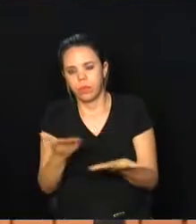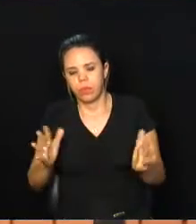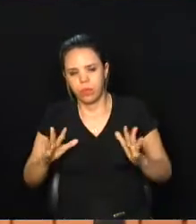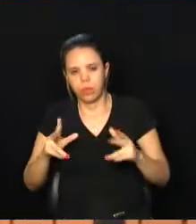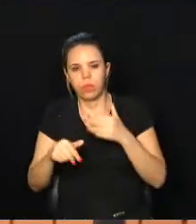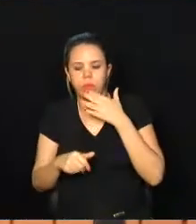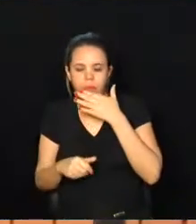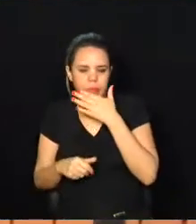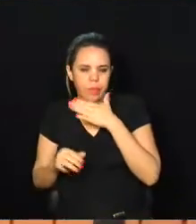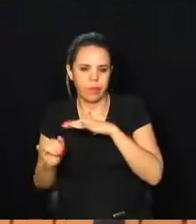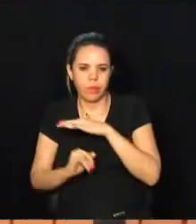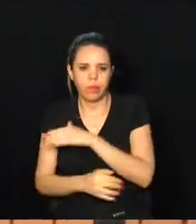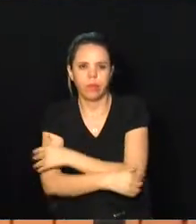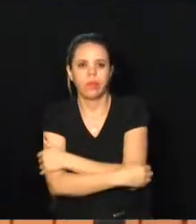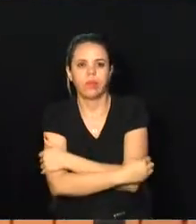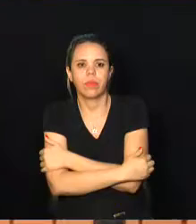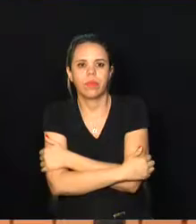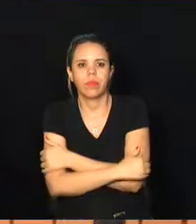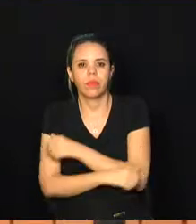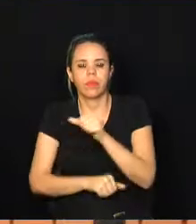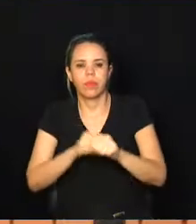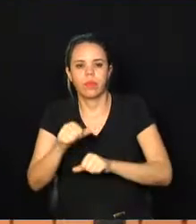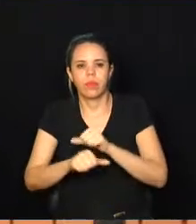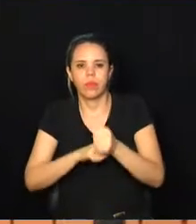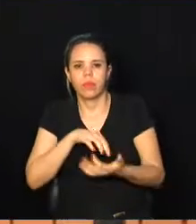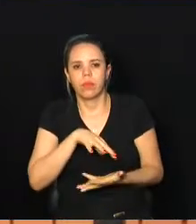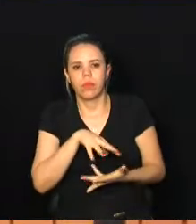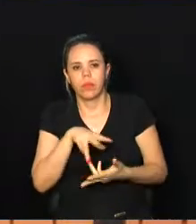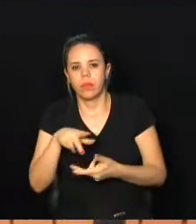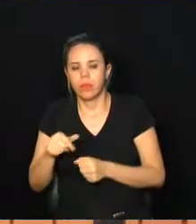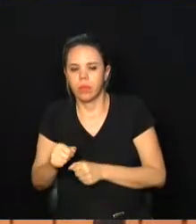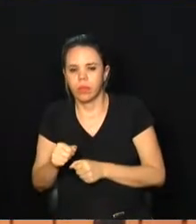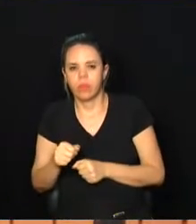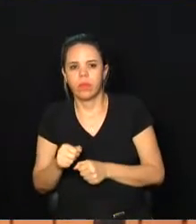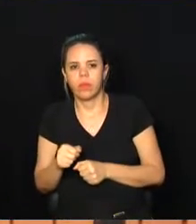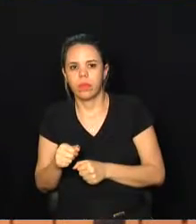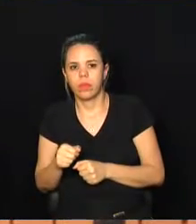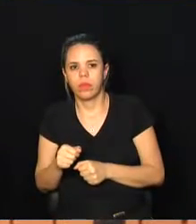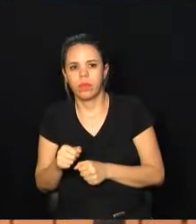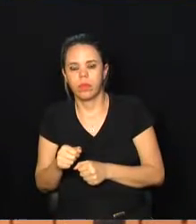as entidades. As mudanças no mundo, na parte de